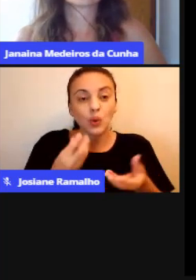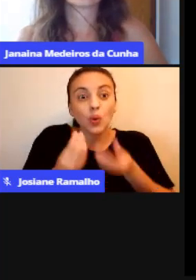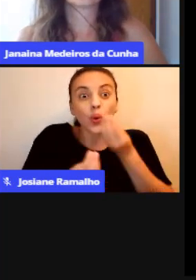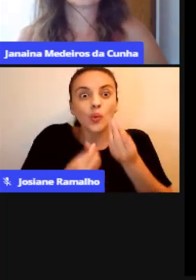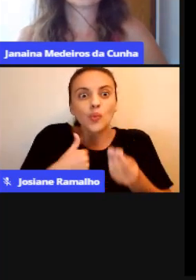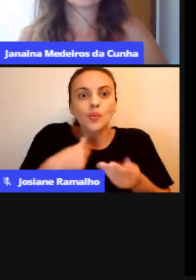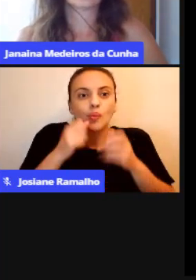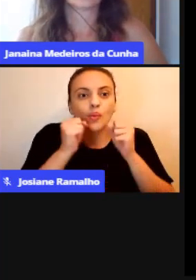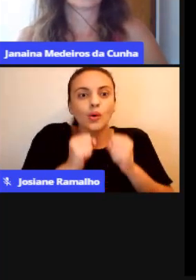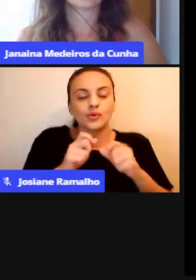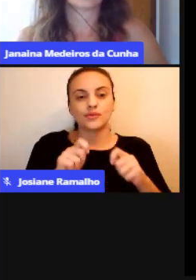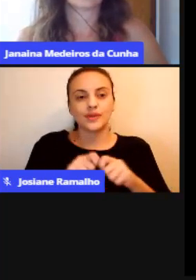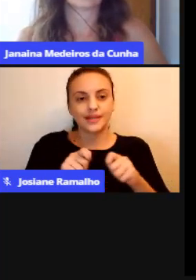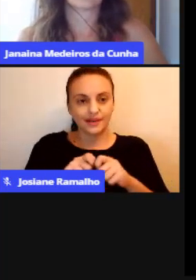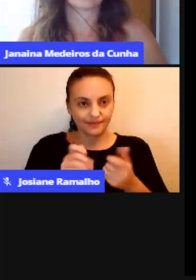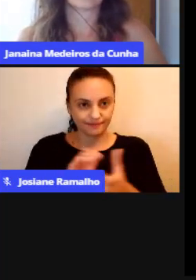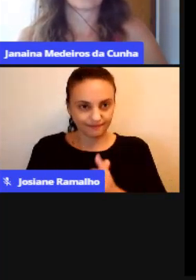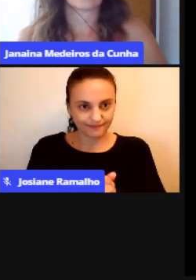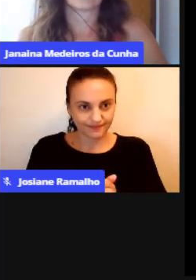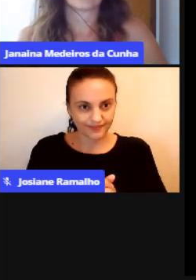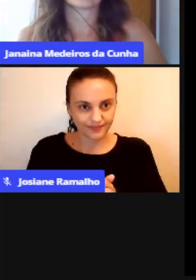essas constantes